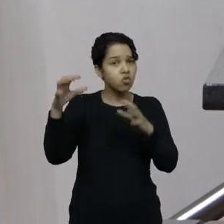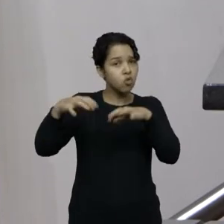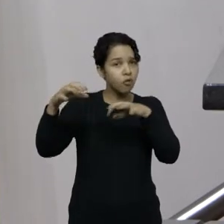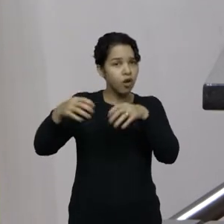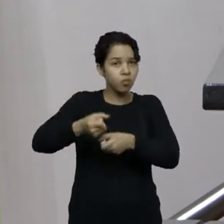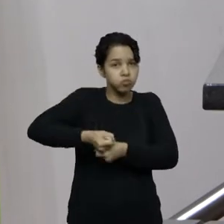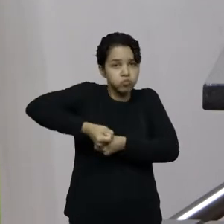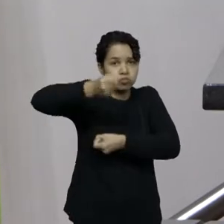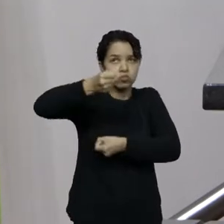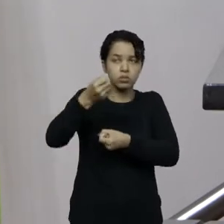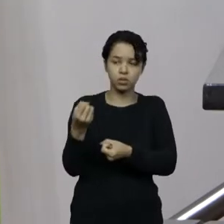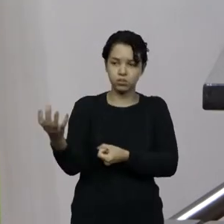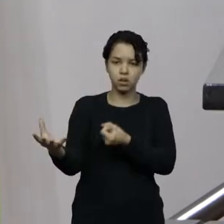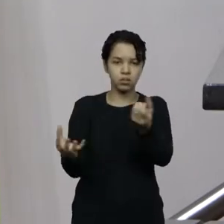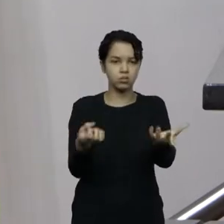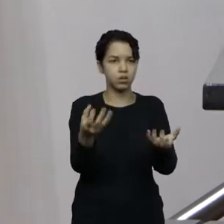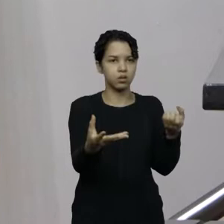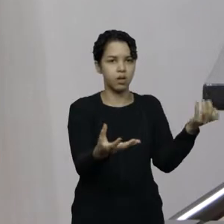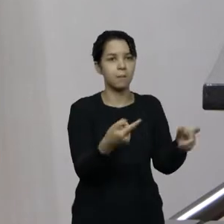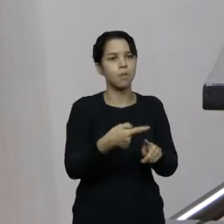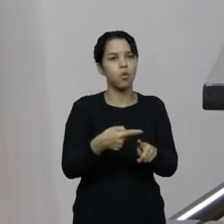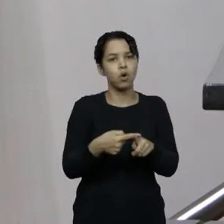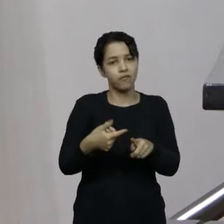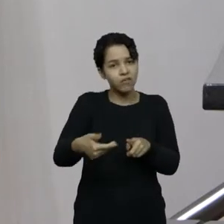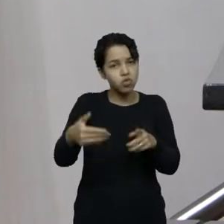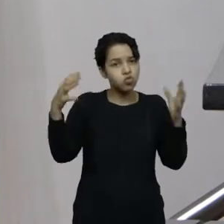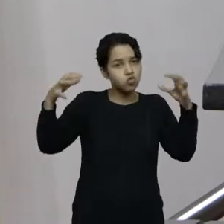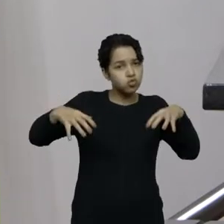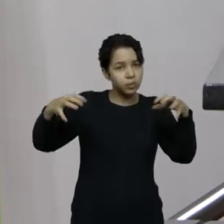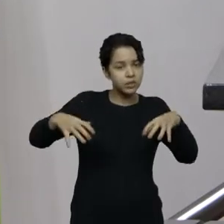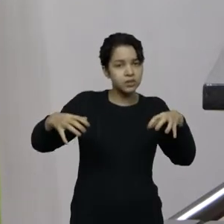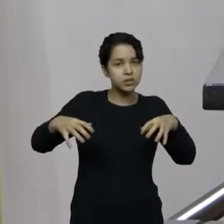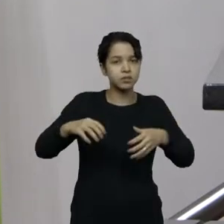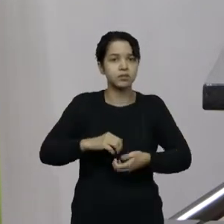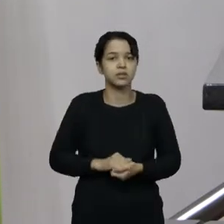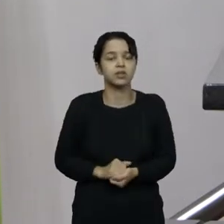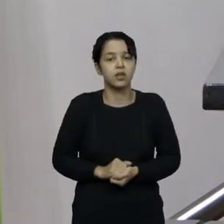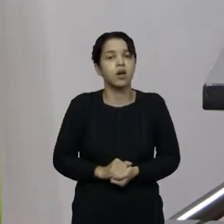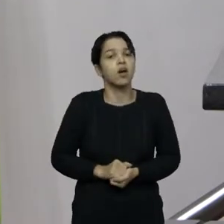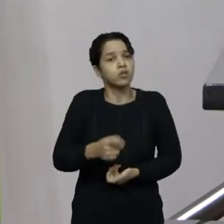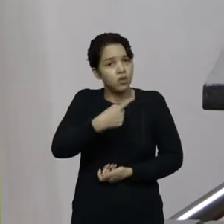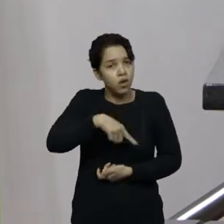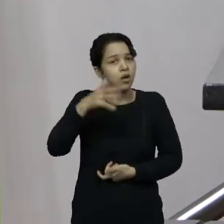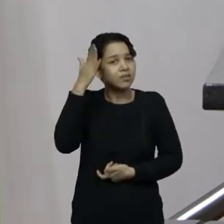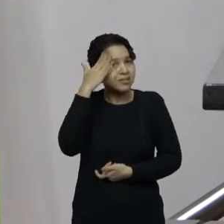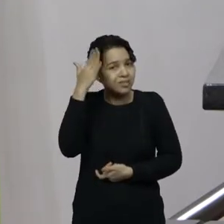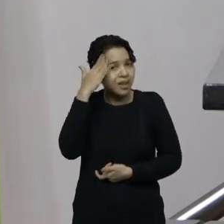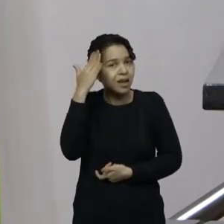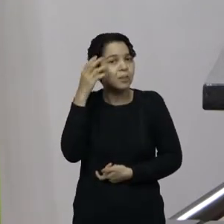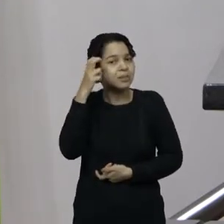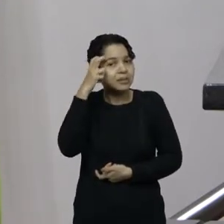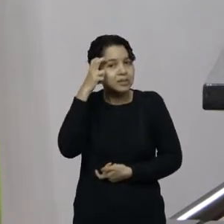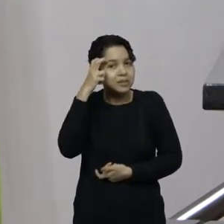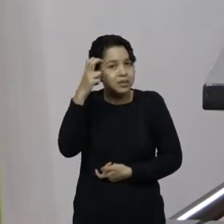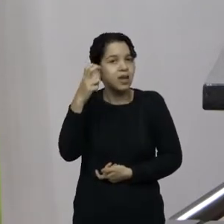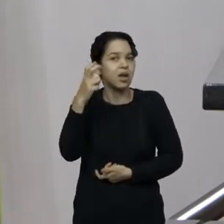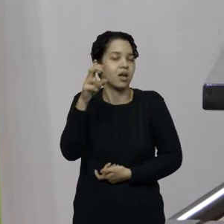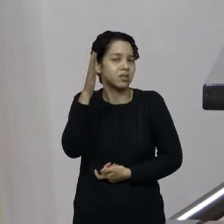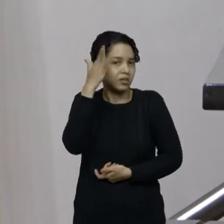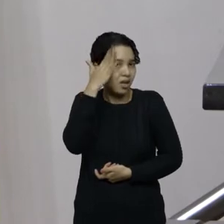guarda-chuva Catarinense que vai chover a gente sabe que vai chover o sistema inteligente sabe o que vai chover